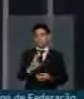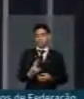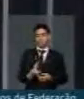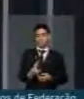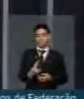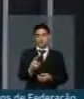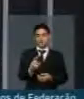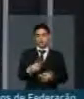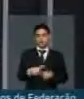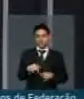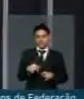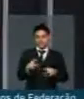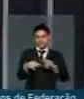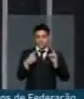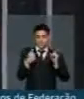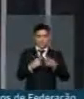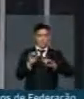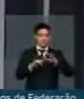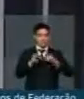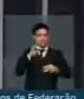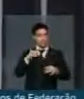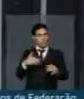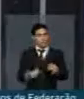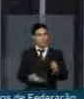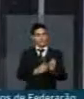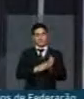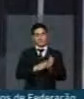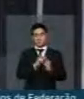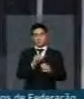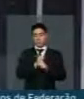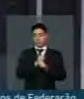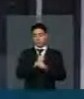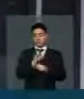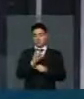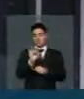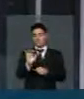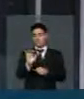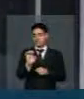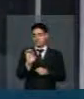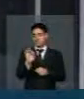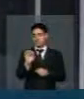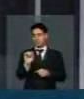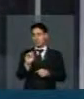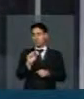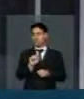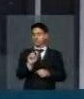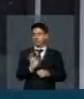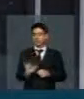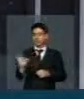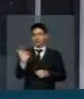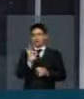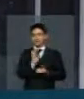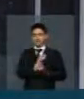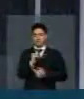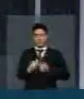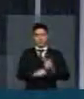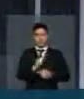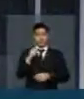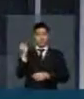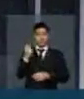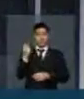sessão solene em homenagem aos 50 anos da FETAG, da Federação dos Trabalheiros da Agricultura do Rio Grande do Sul.